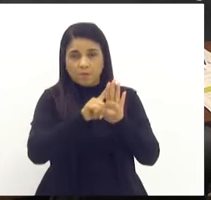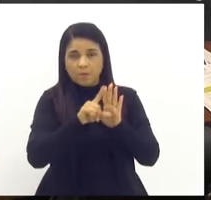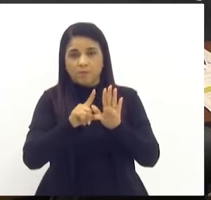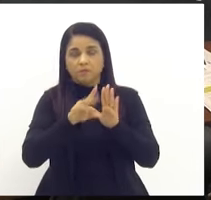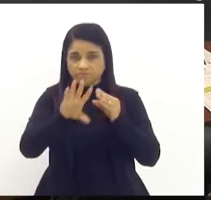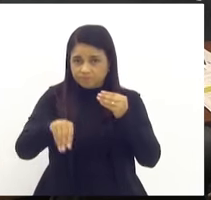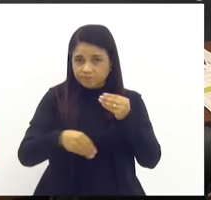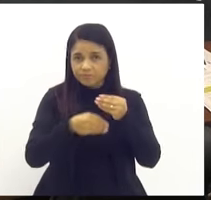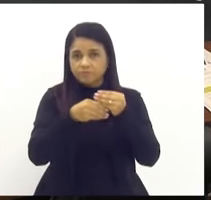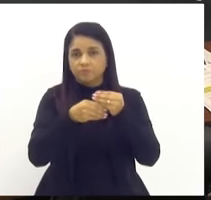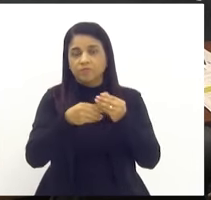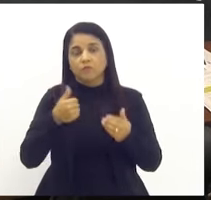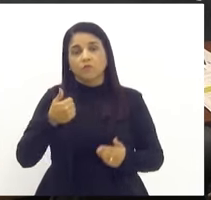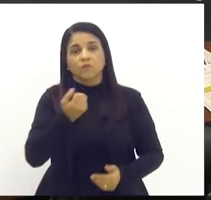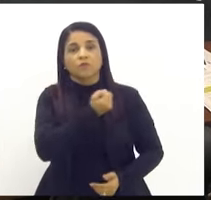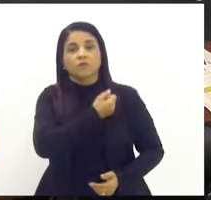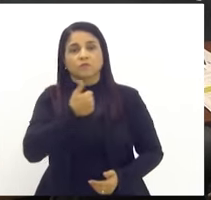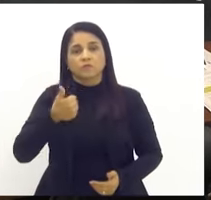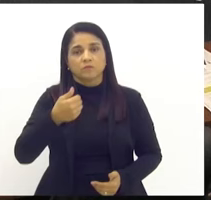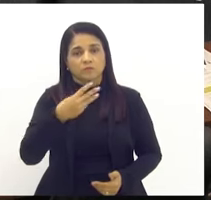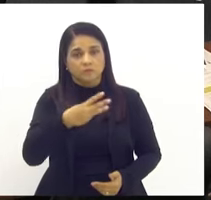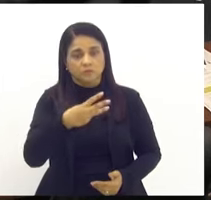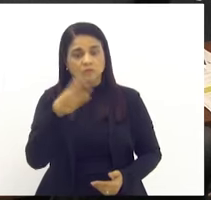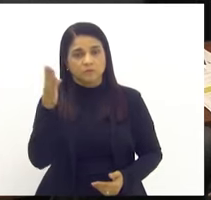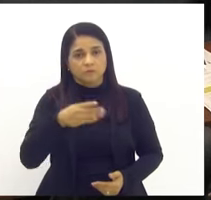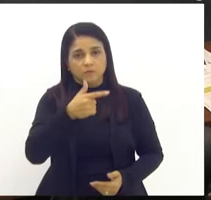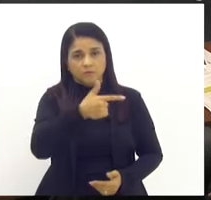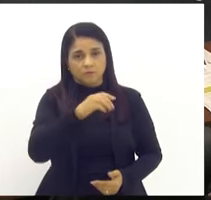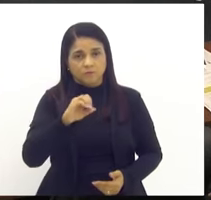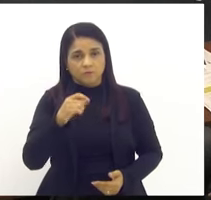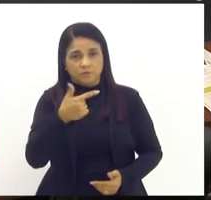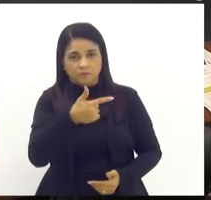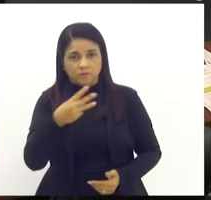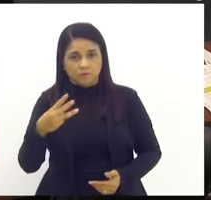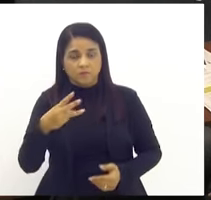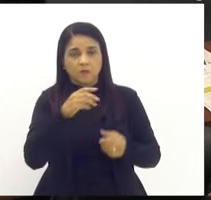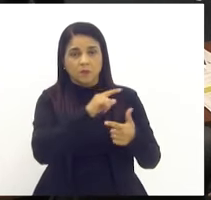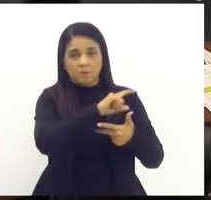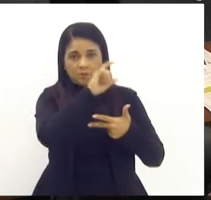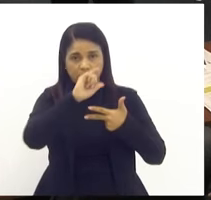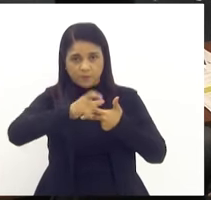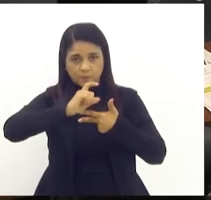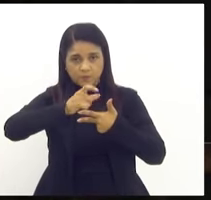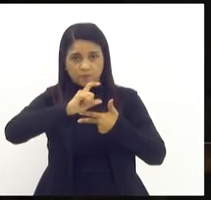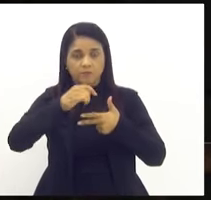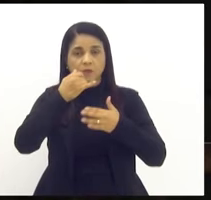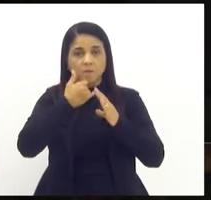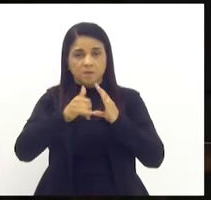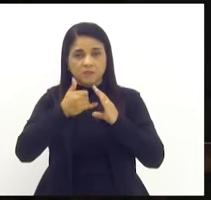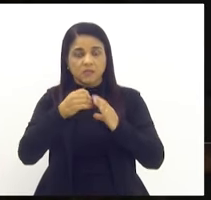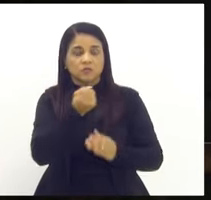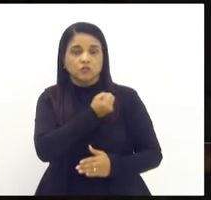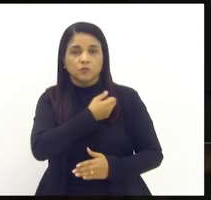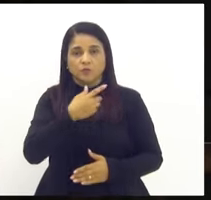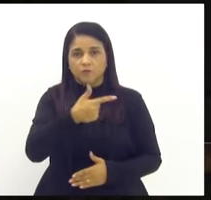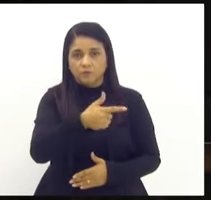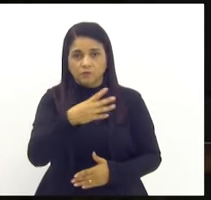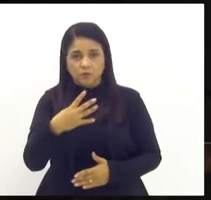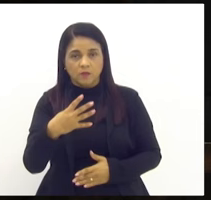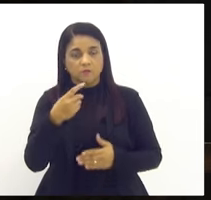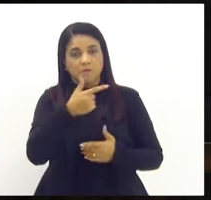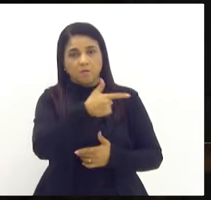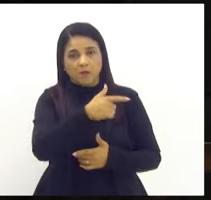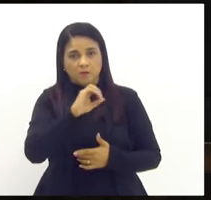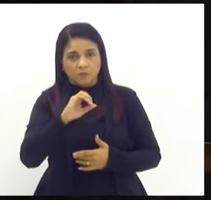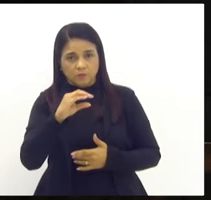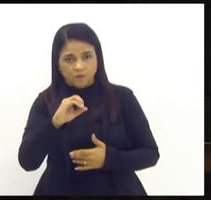complementar número 14 de 2023 de autoria do Poder Executivo mensagem número 24 de